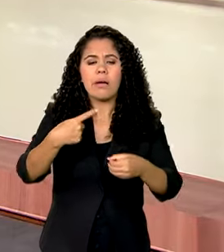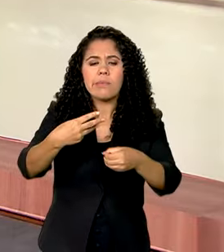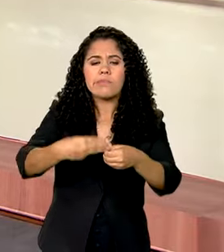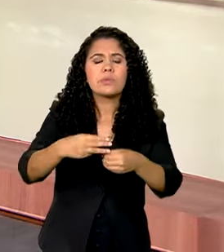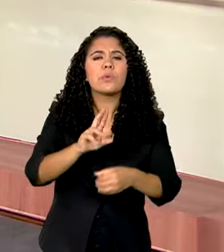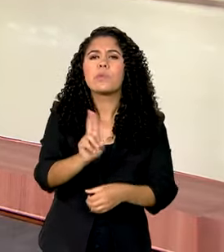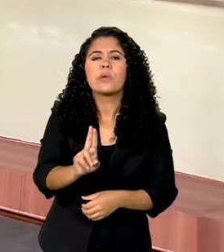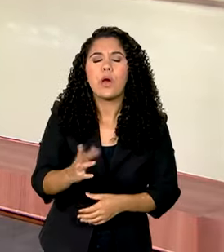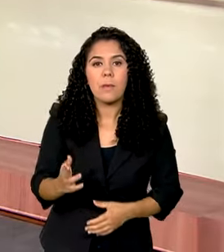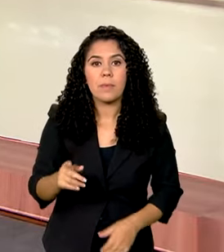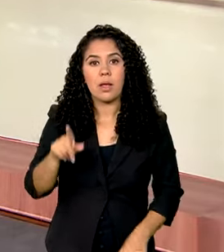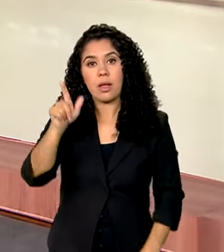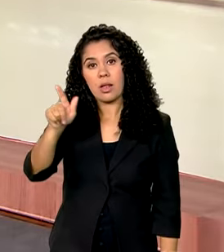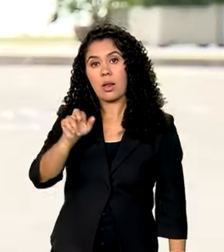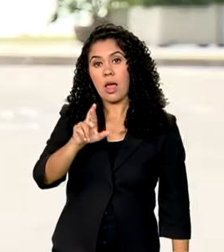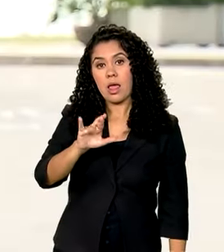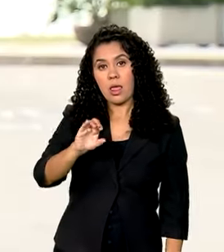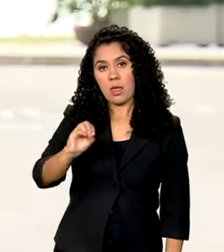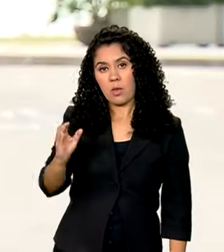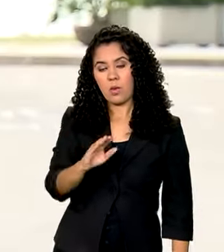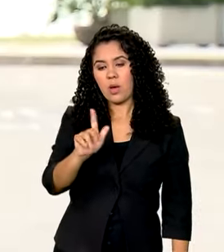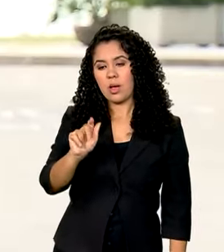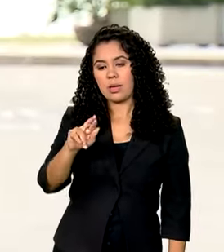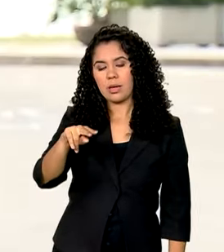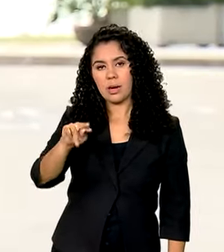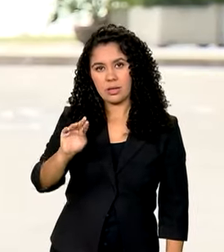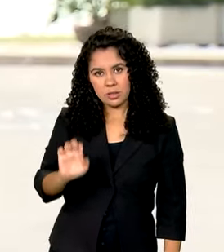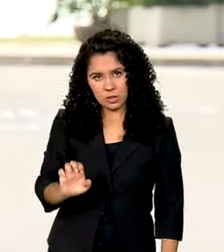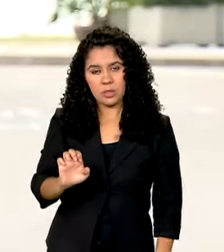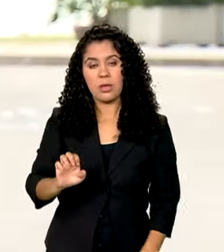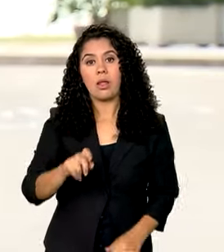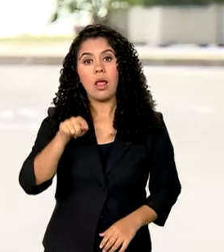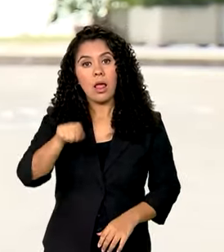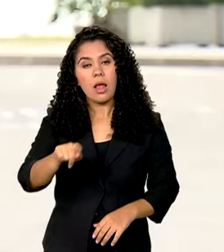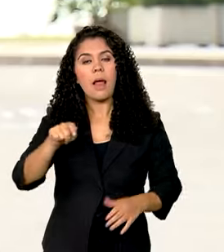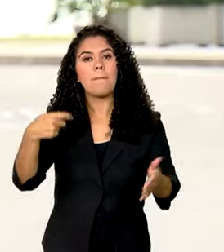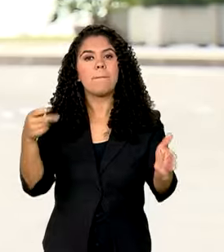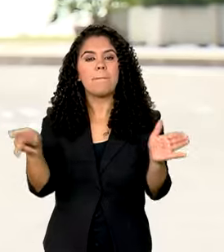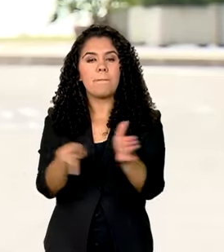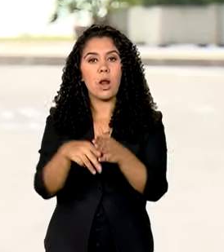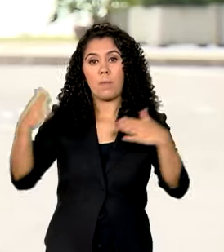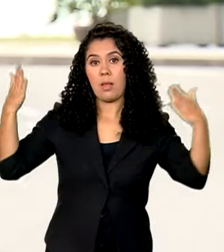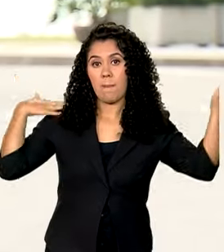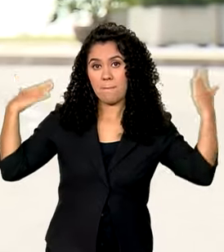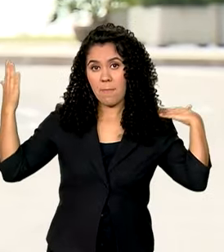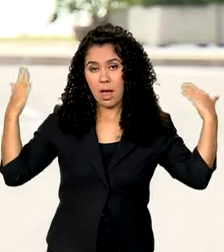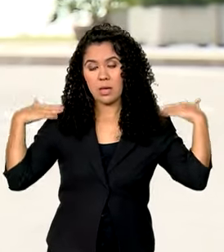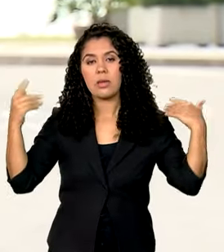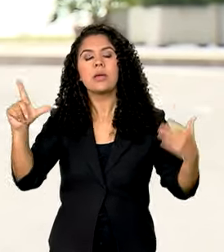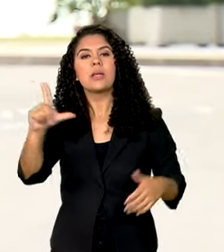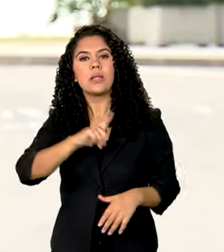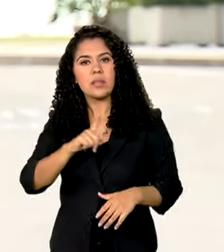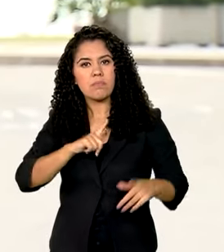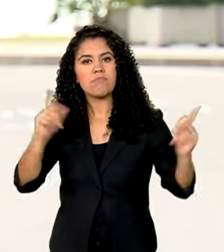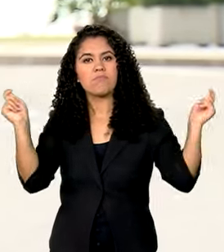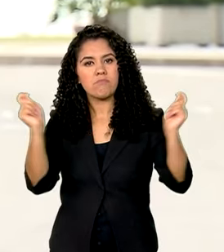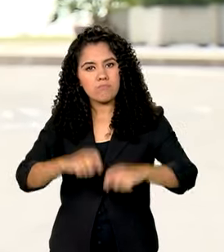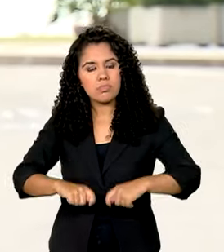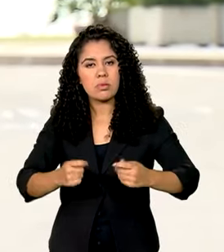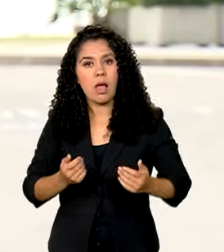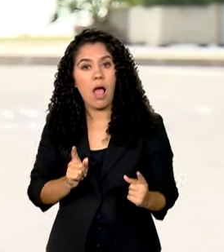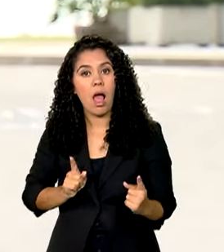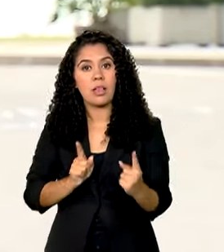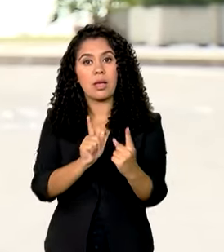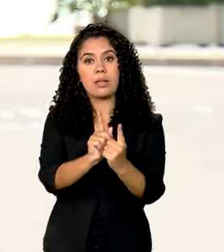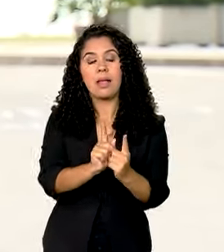Foi em Rio Grande, no sul do Rio Grande do Sul. O hospital de campanha pertence à Marinha e tem capacidade para atender até 200 pacientes